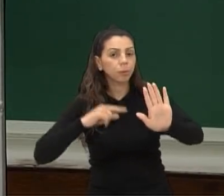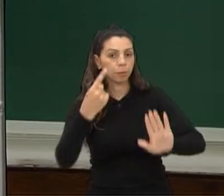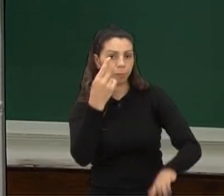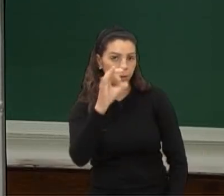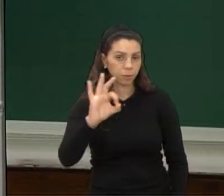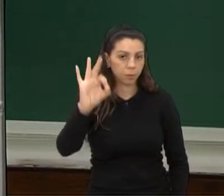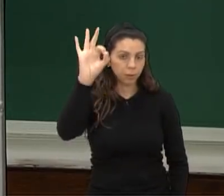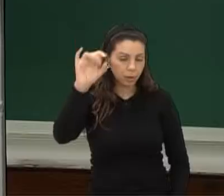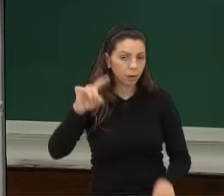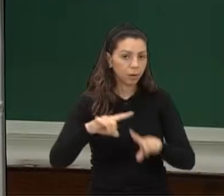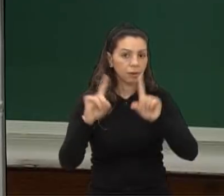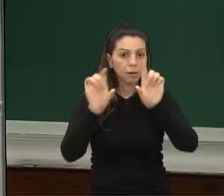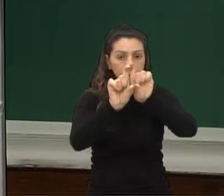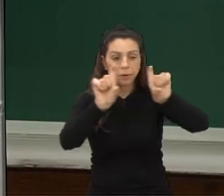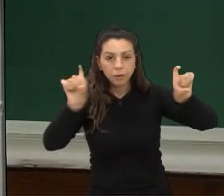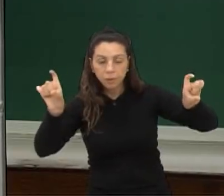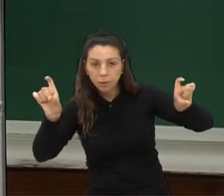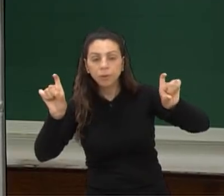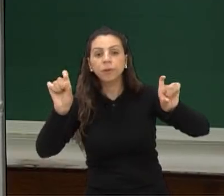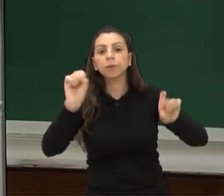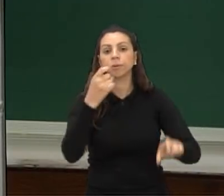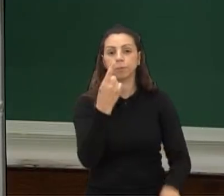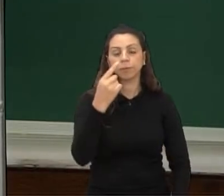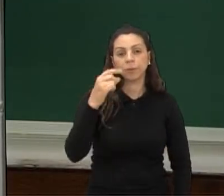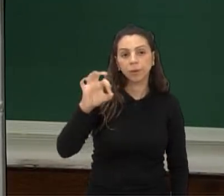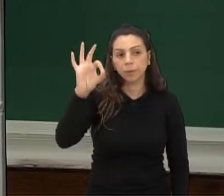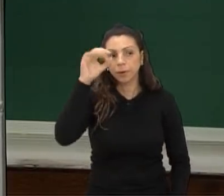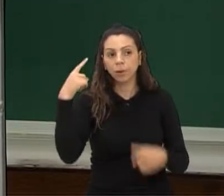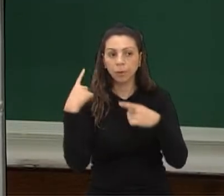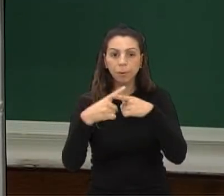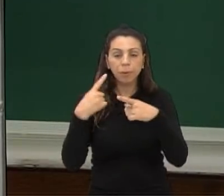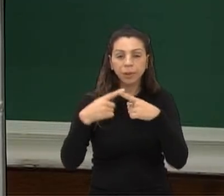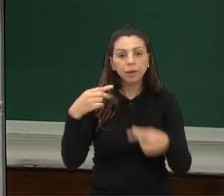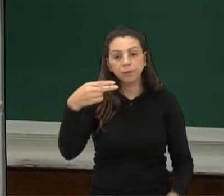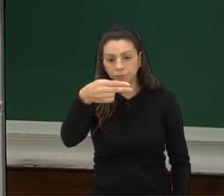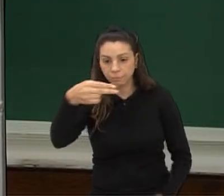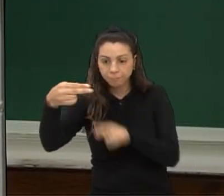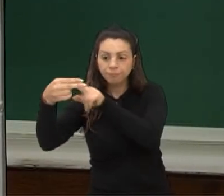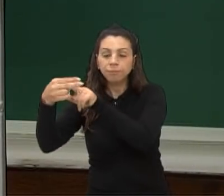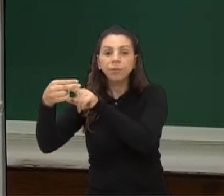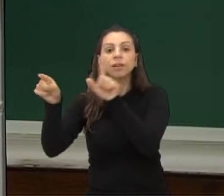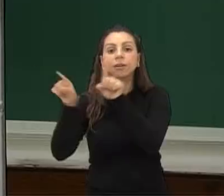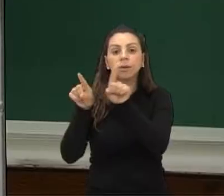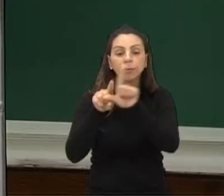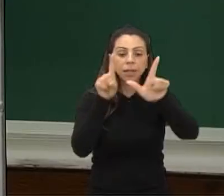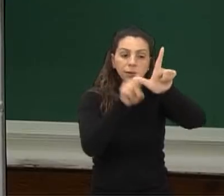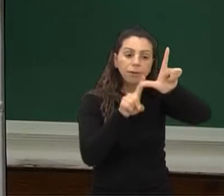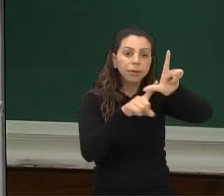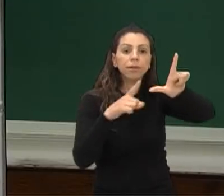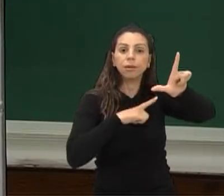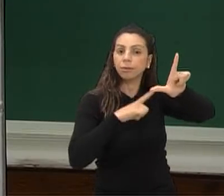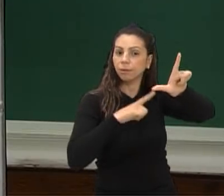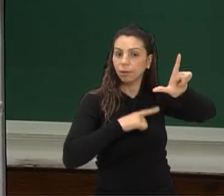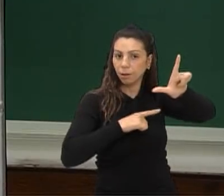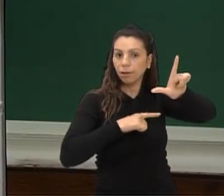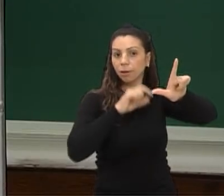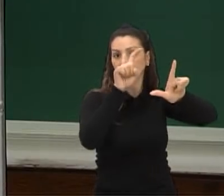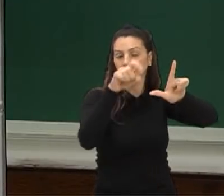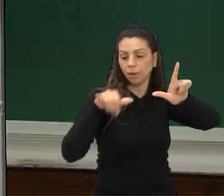são do primeiro grau. Se esse y estivesse elevado ao expoente